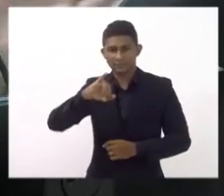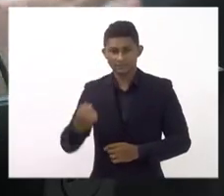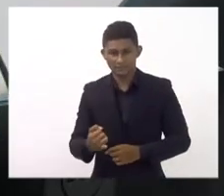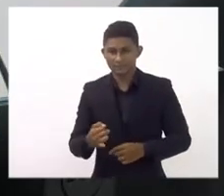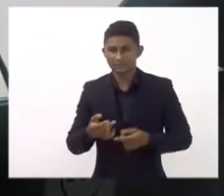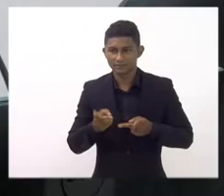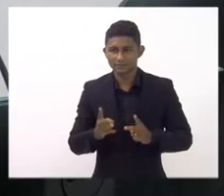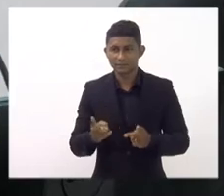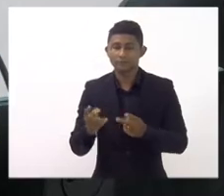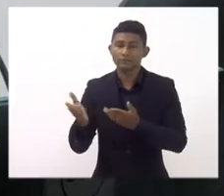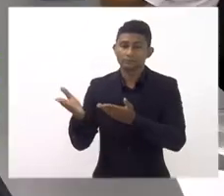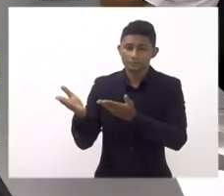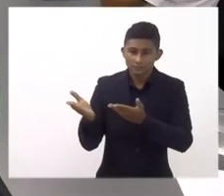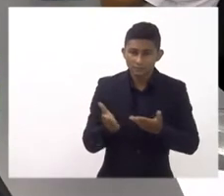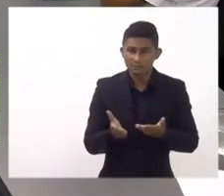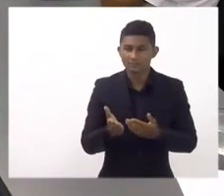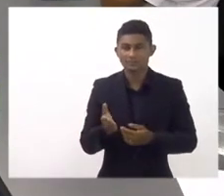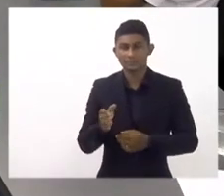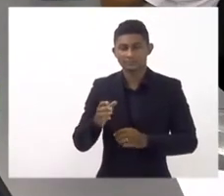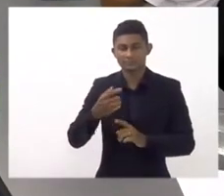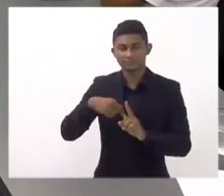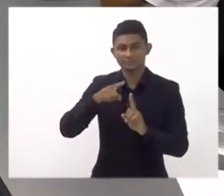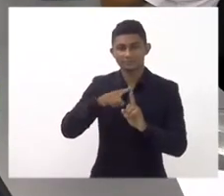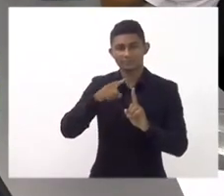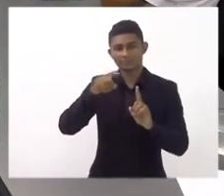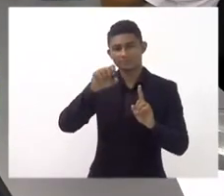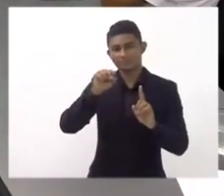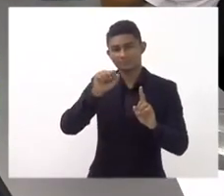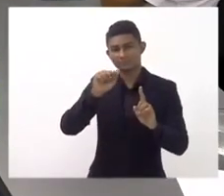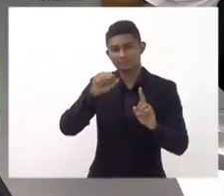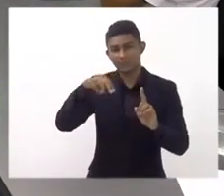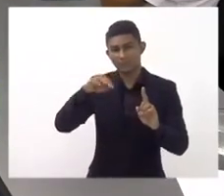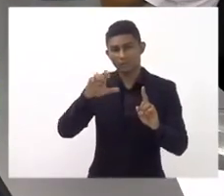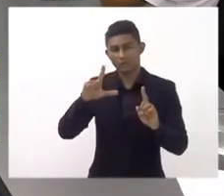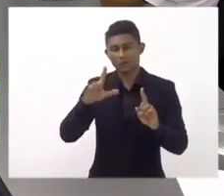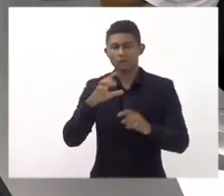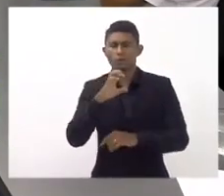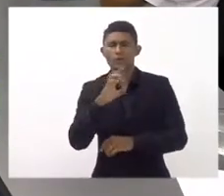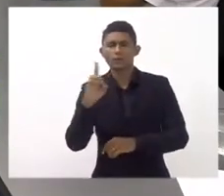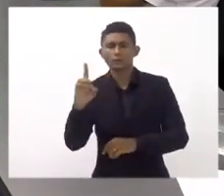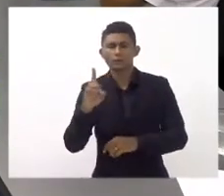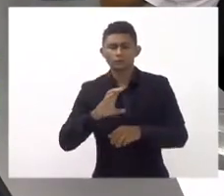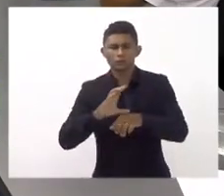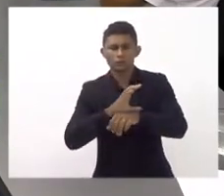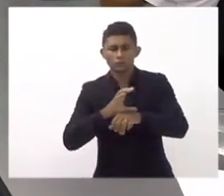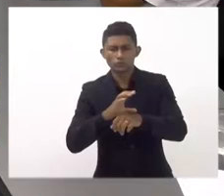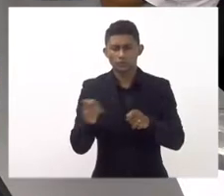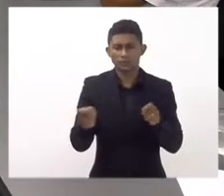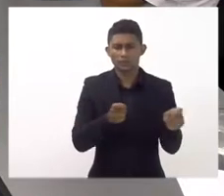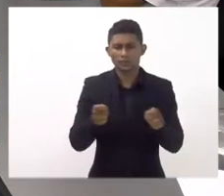eu passo a palavra para o Samuel Gabay, que é coordenador do curso de administração